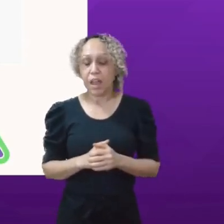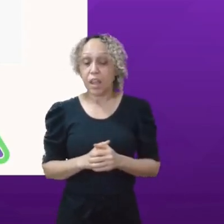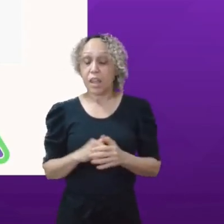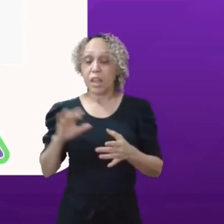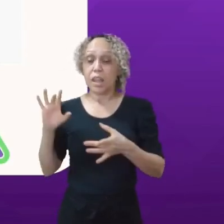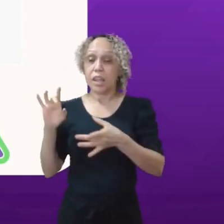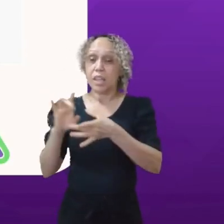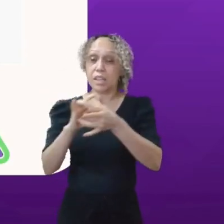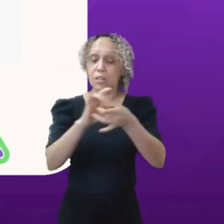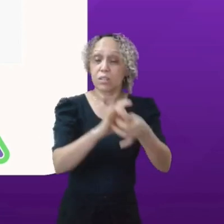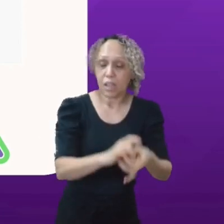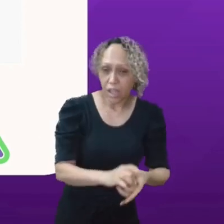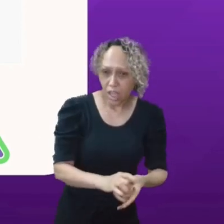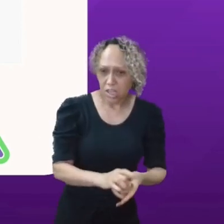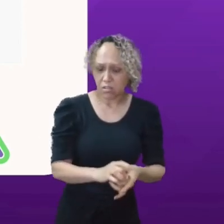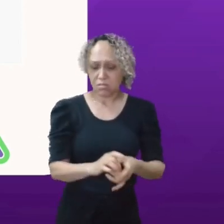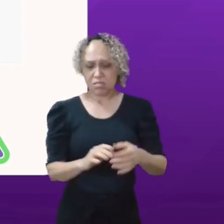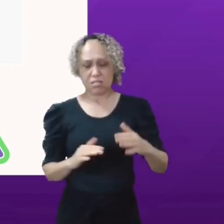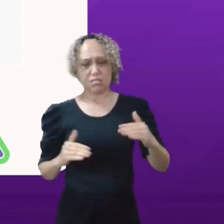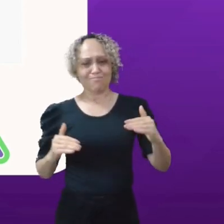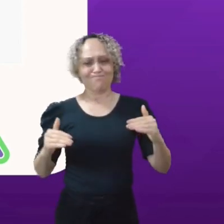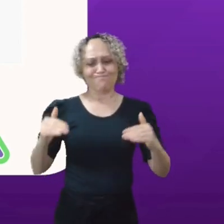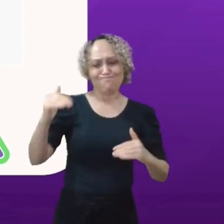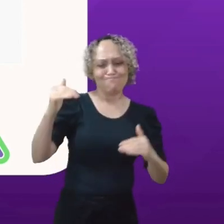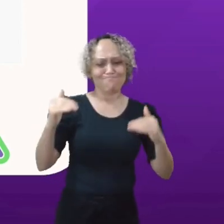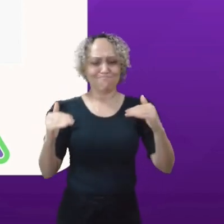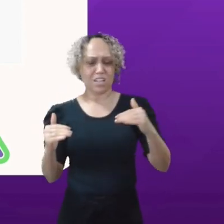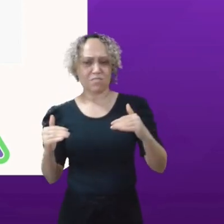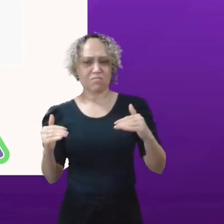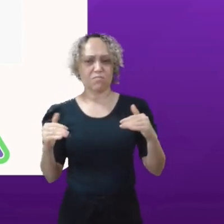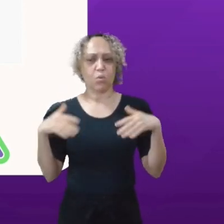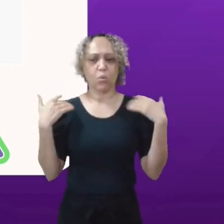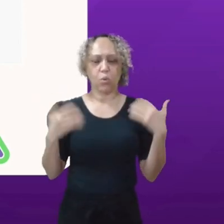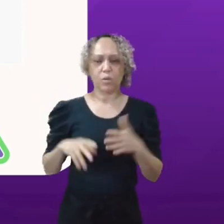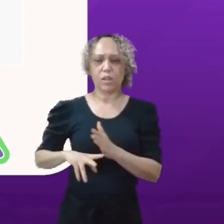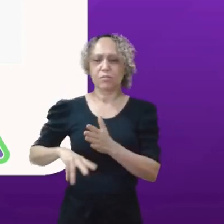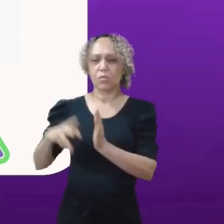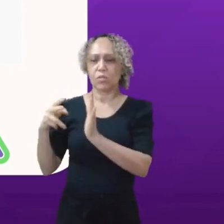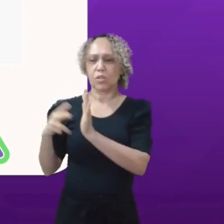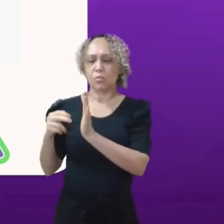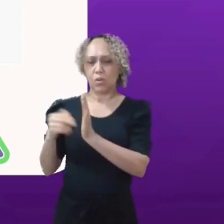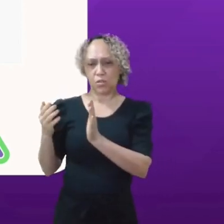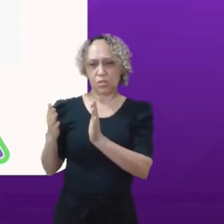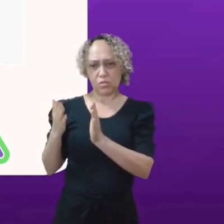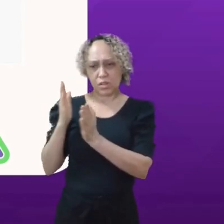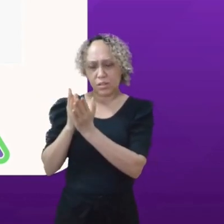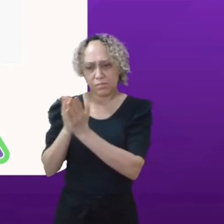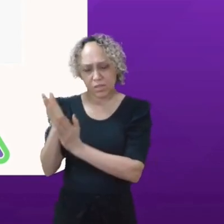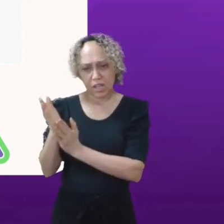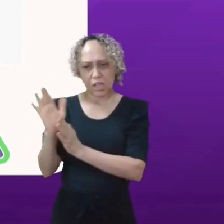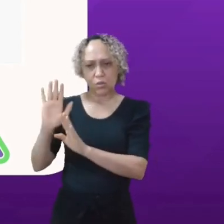vai agravar as desigualdades justamente porque os impostos indiretos, essa tributação indireta, que incide sobre o